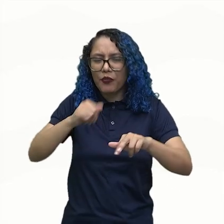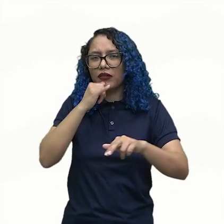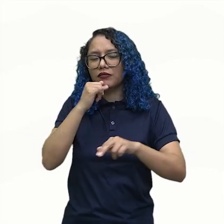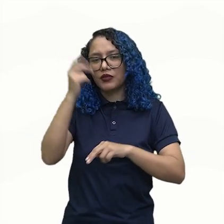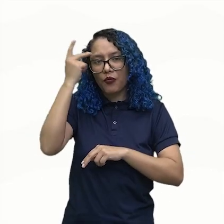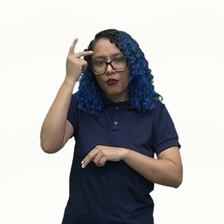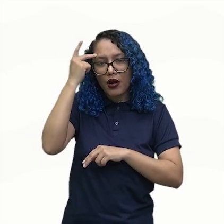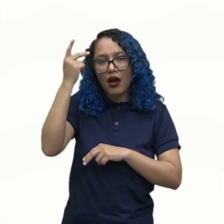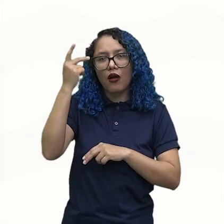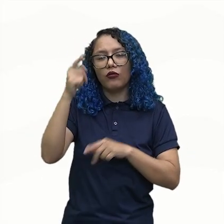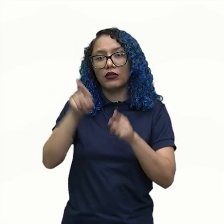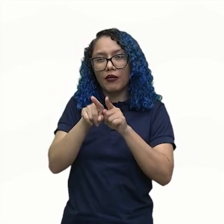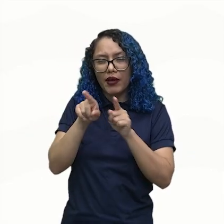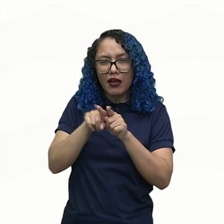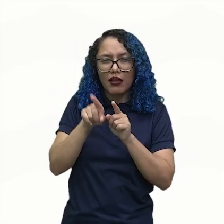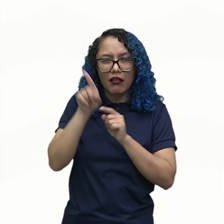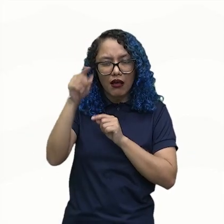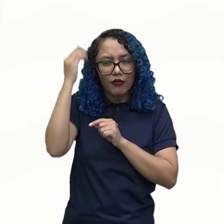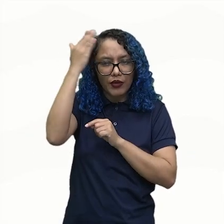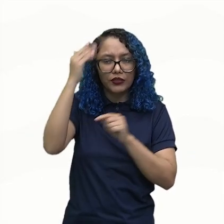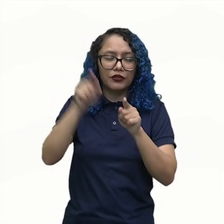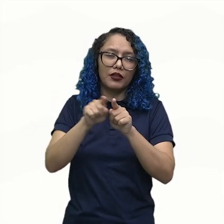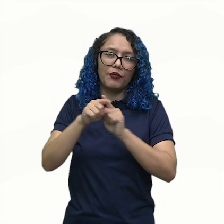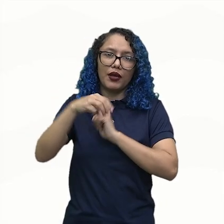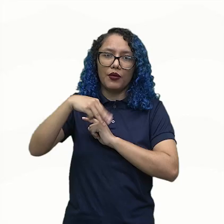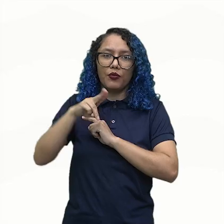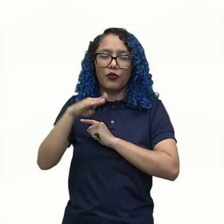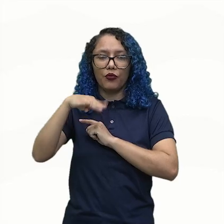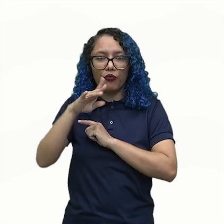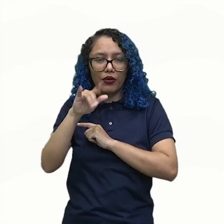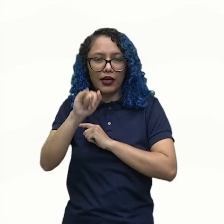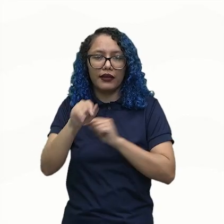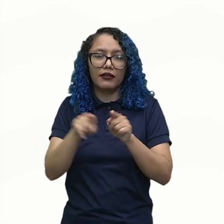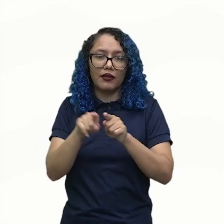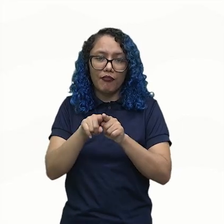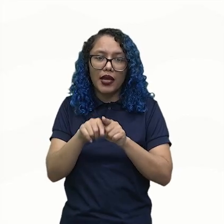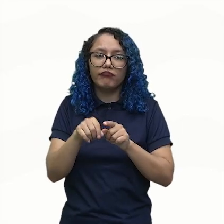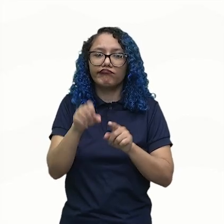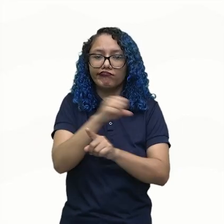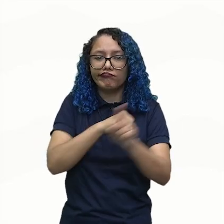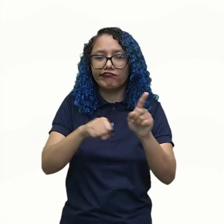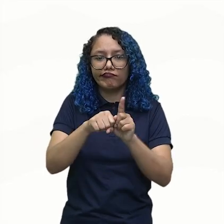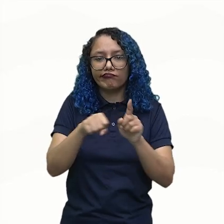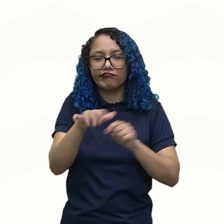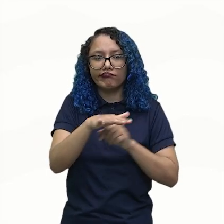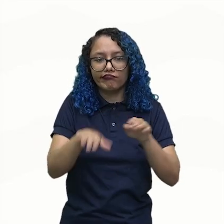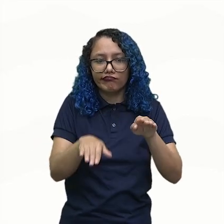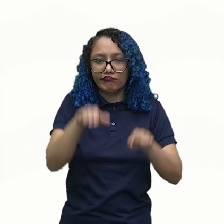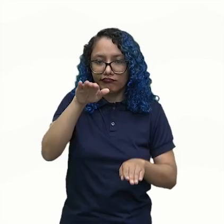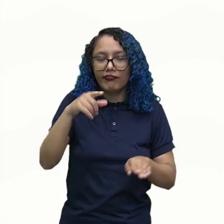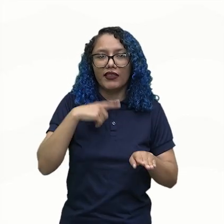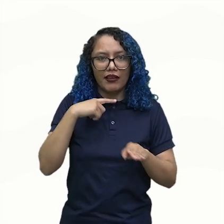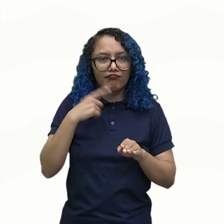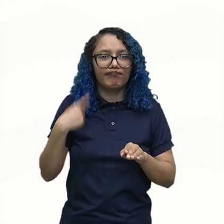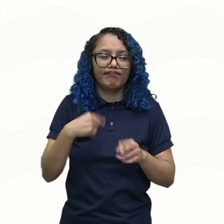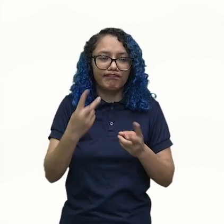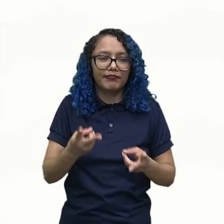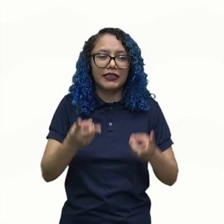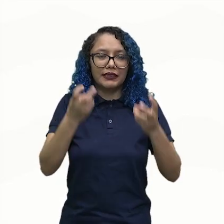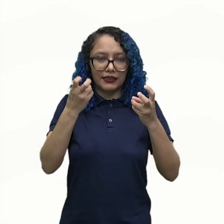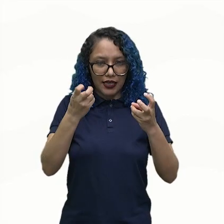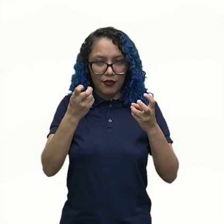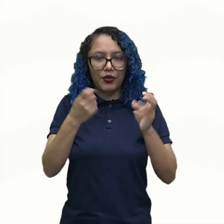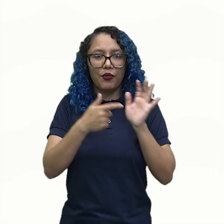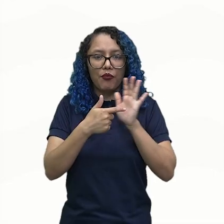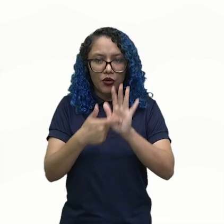tá? Temos também desigualdades socioespaciais evidentes, tá? Reforçando ali o contraste